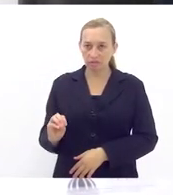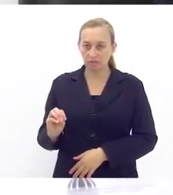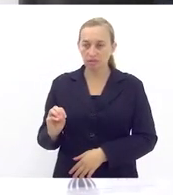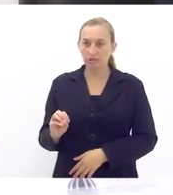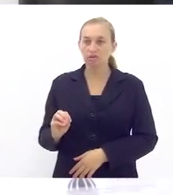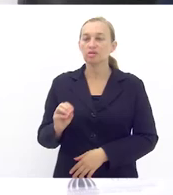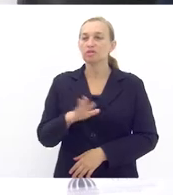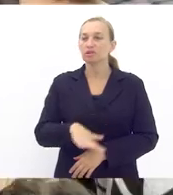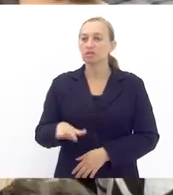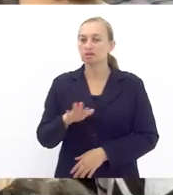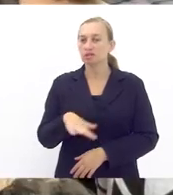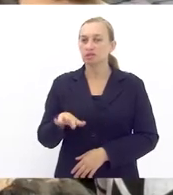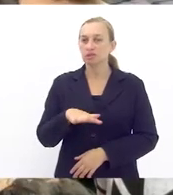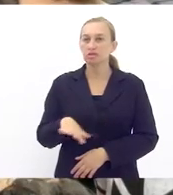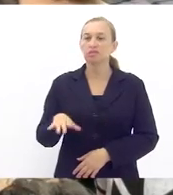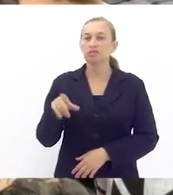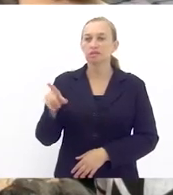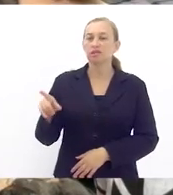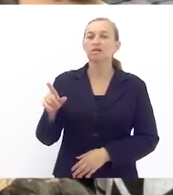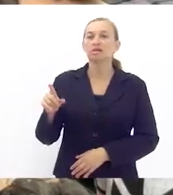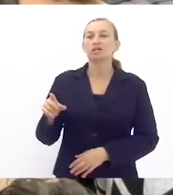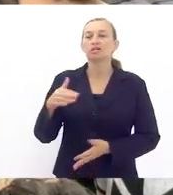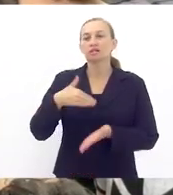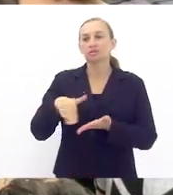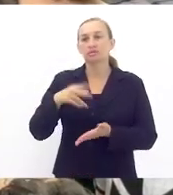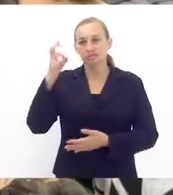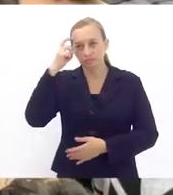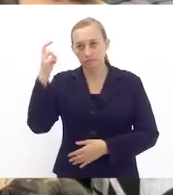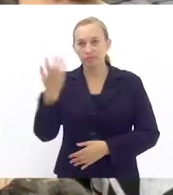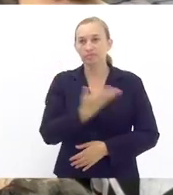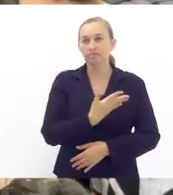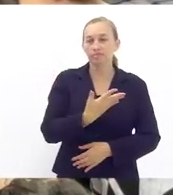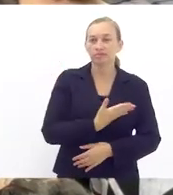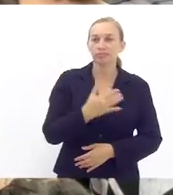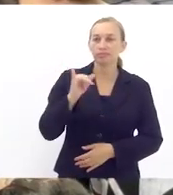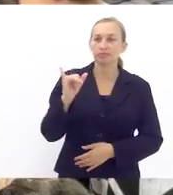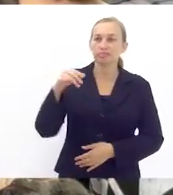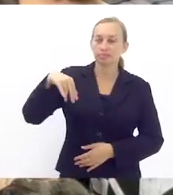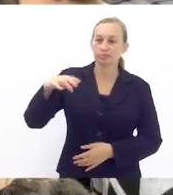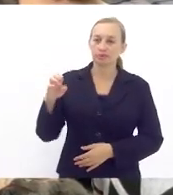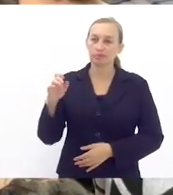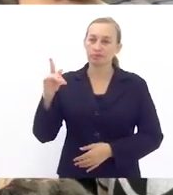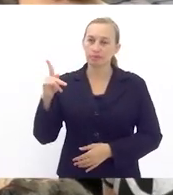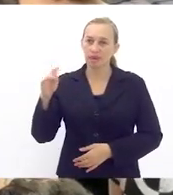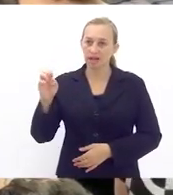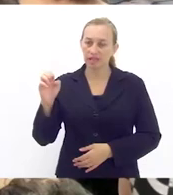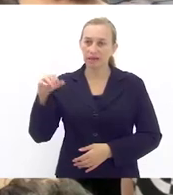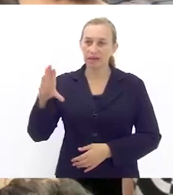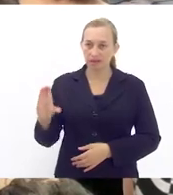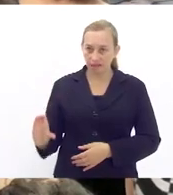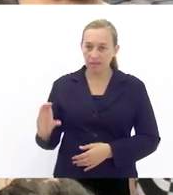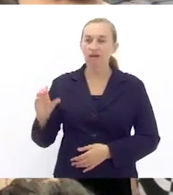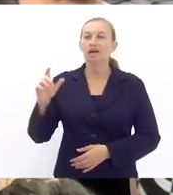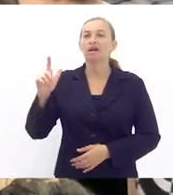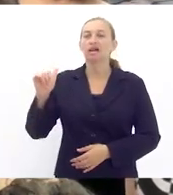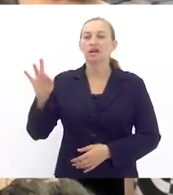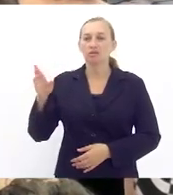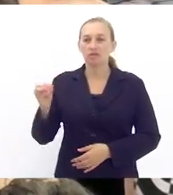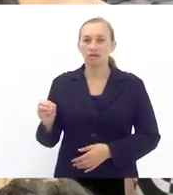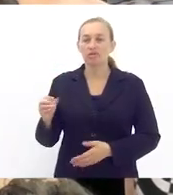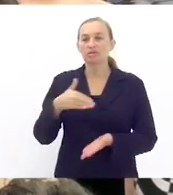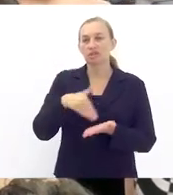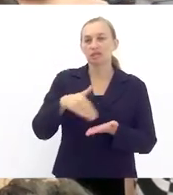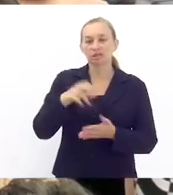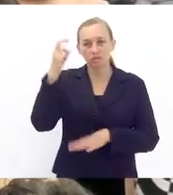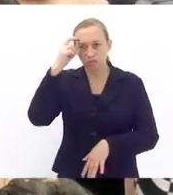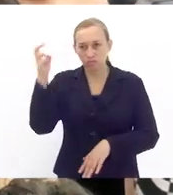lá na secretaria de cultura e o meu colega de neparte Leonardo enquanto Secretaria de